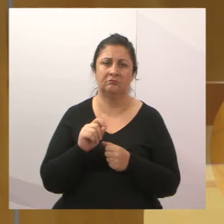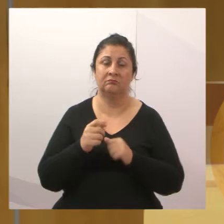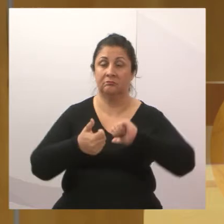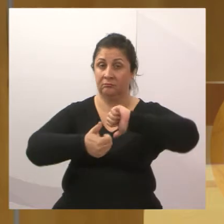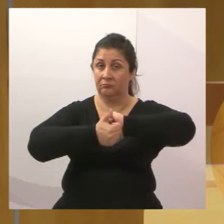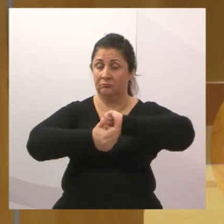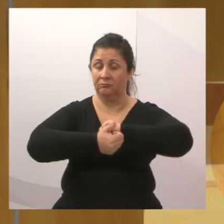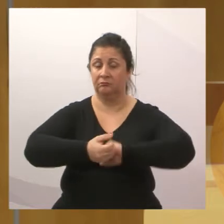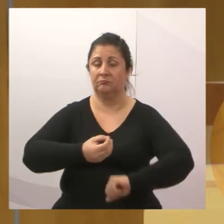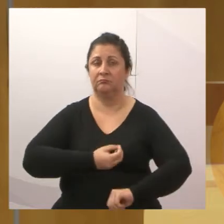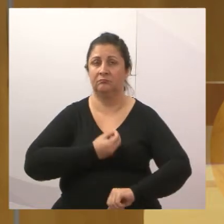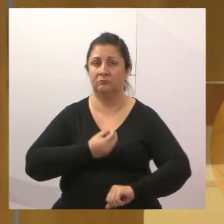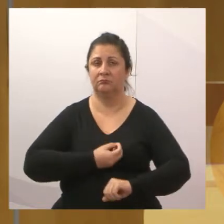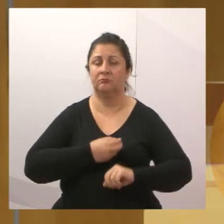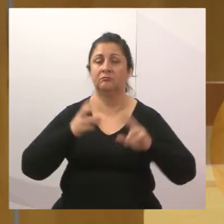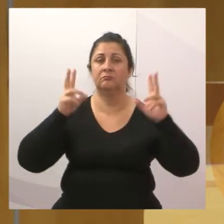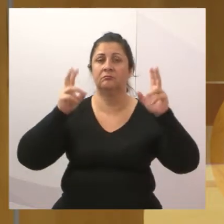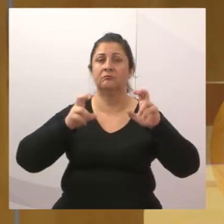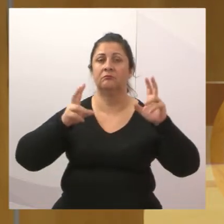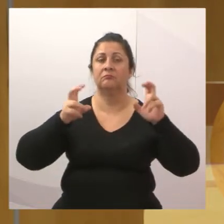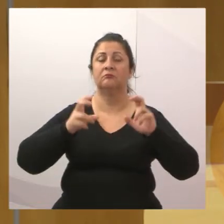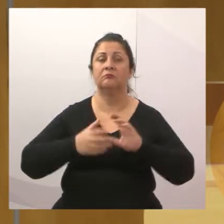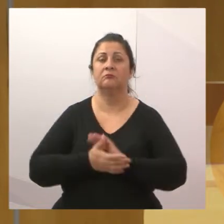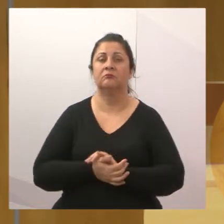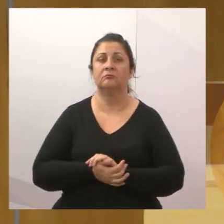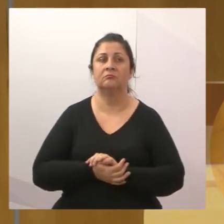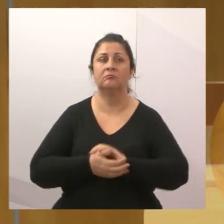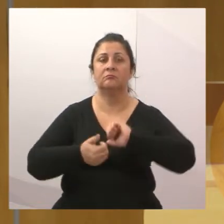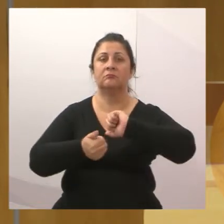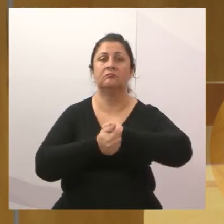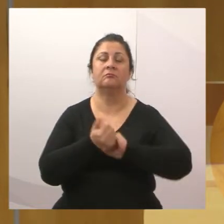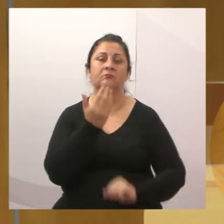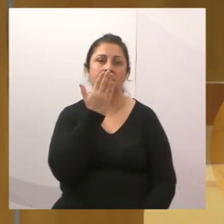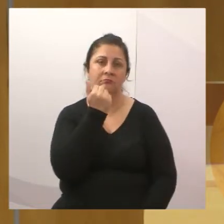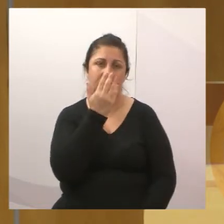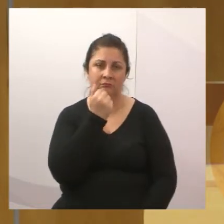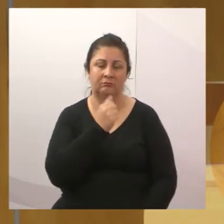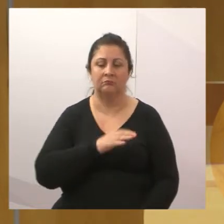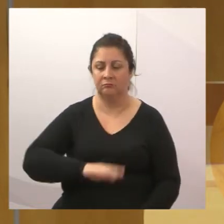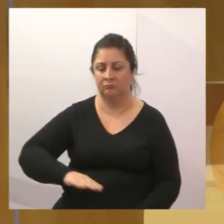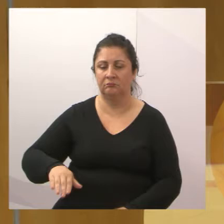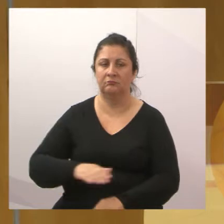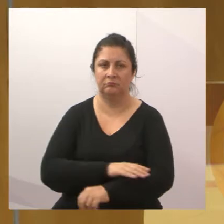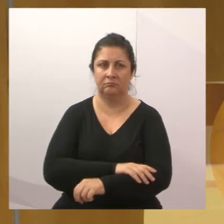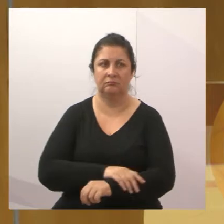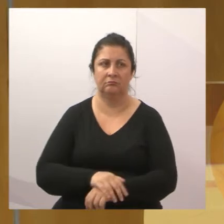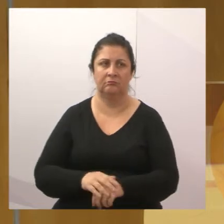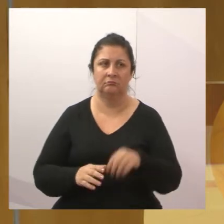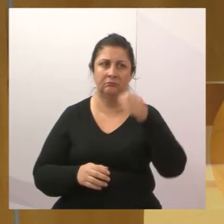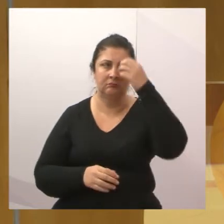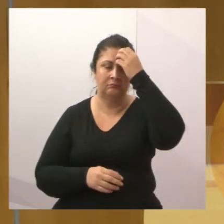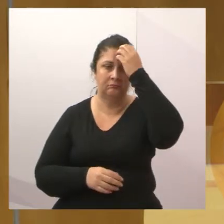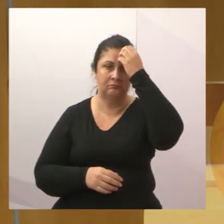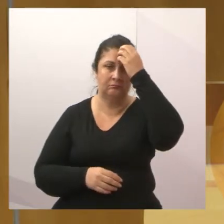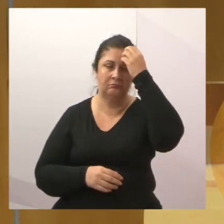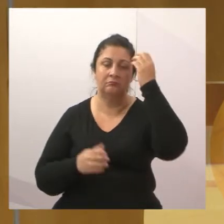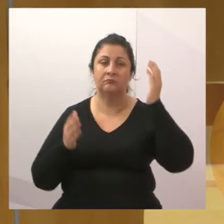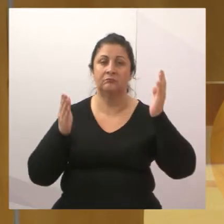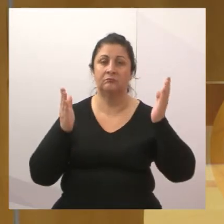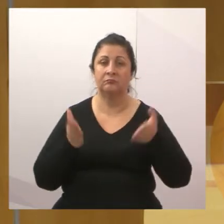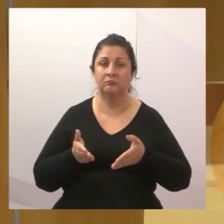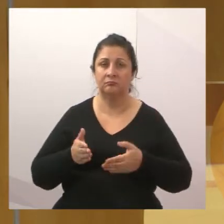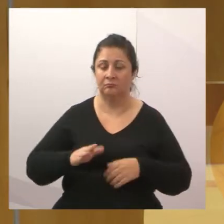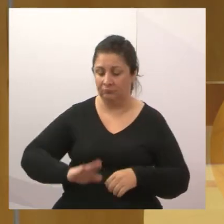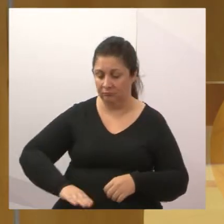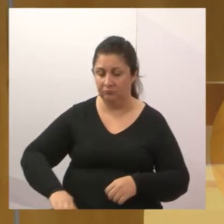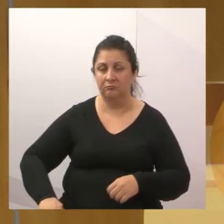de vida, é a questão da qualidade na alimentação das crianças na creche. Hoje, uma criança,